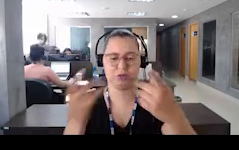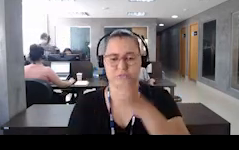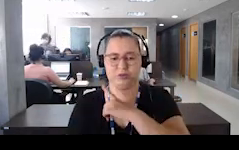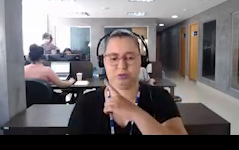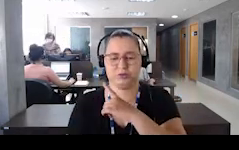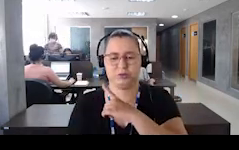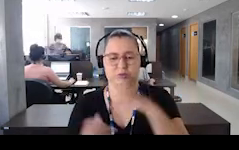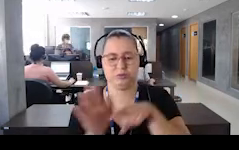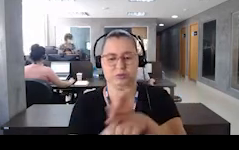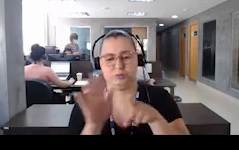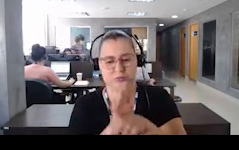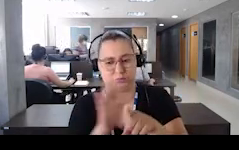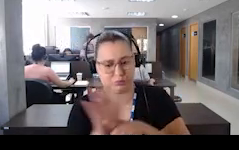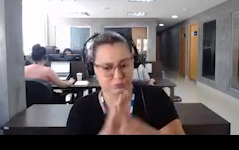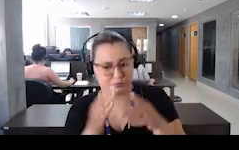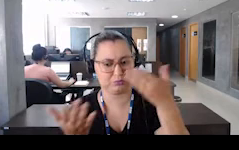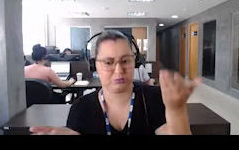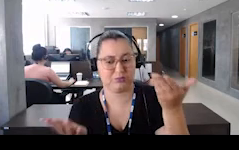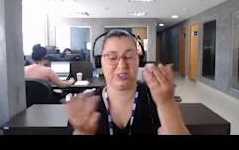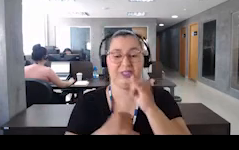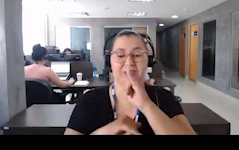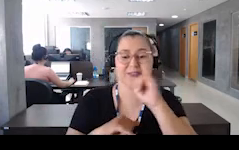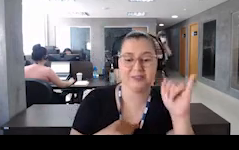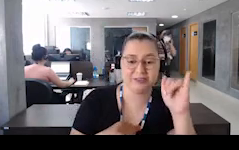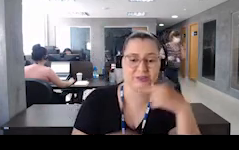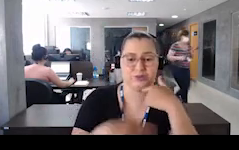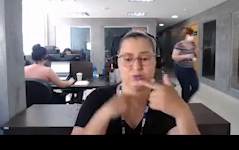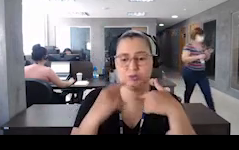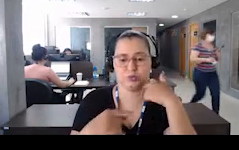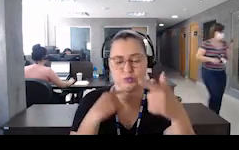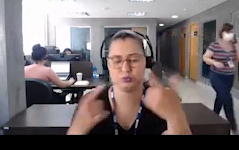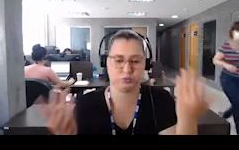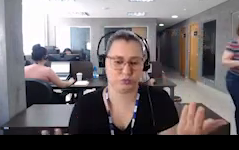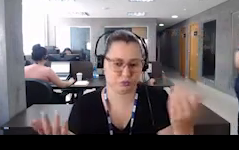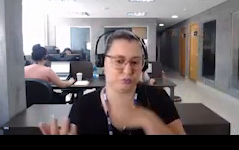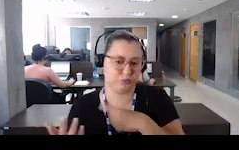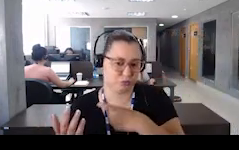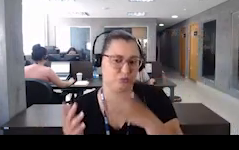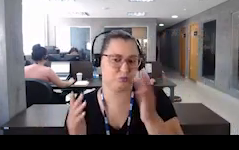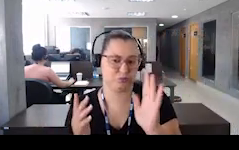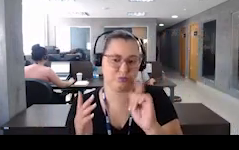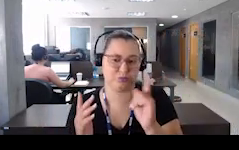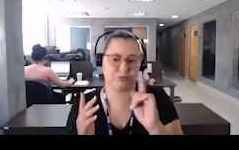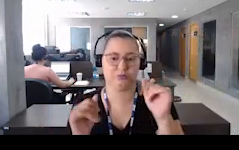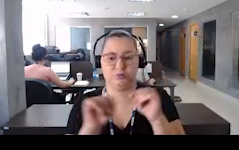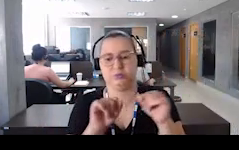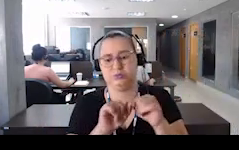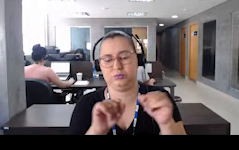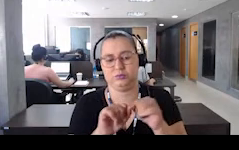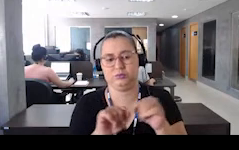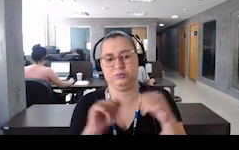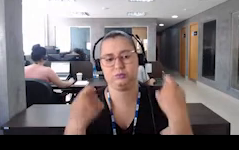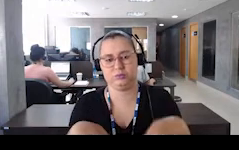tendo? Né? Eu pergunto isso porque, assim, se vocês não estão tendo dúvidas, é porque provavelmente vocês não estão fazendo, né,